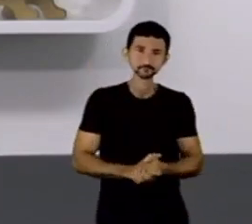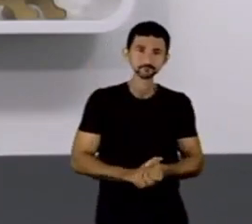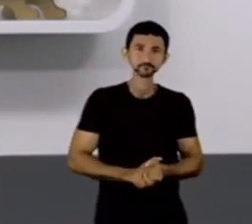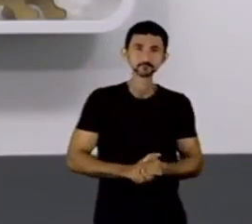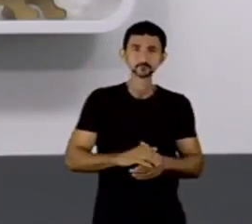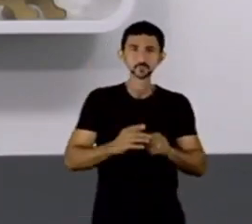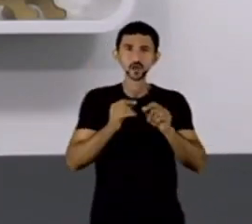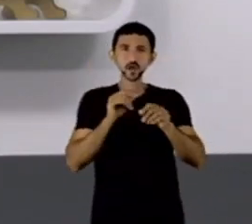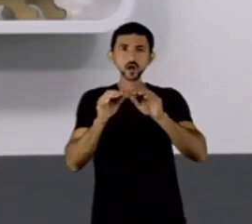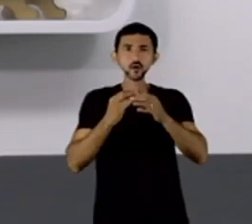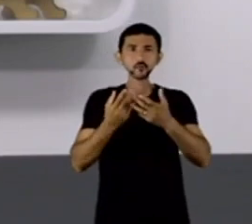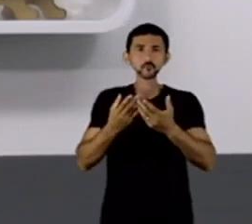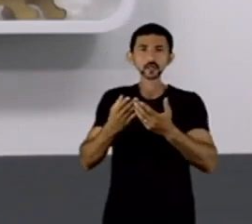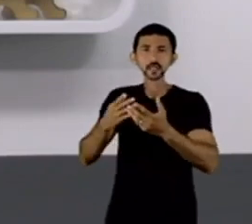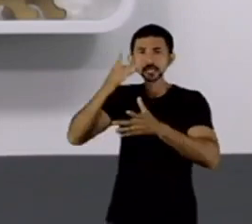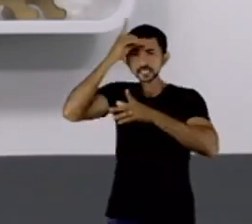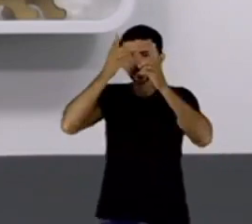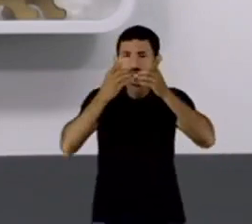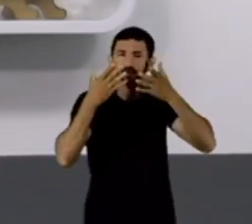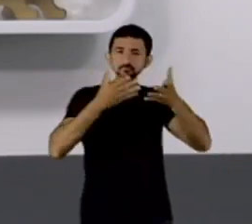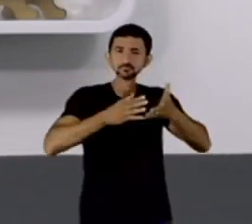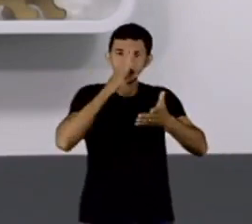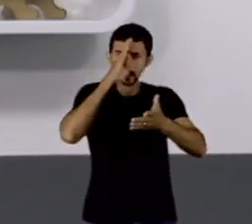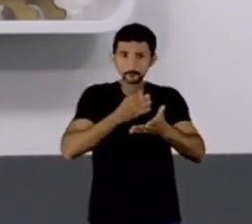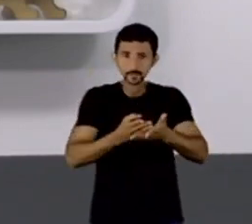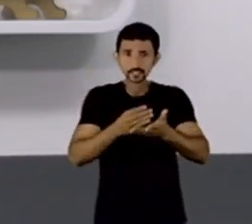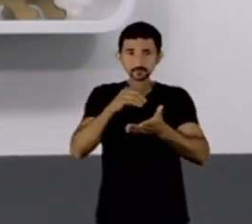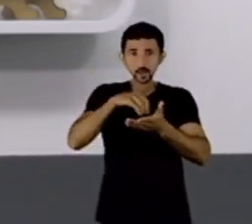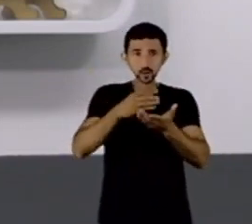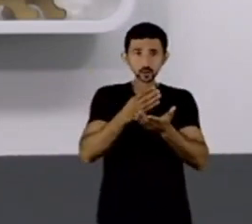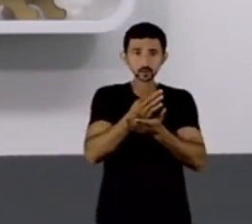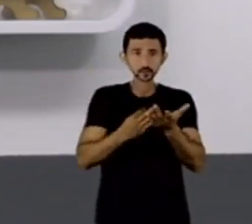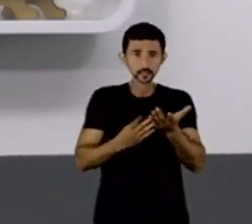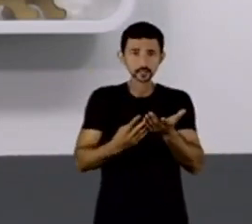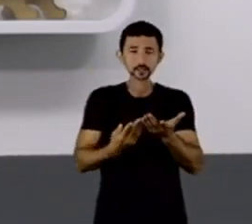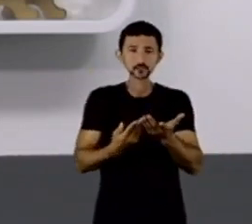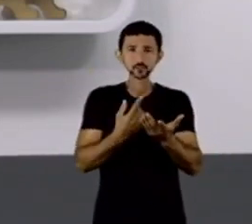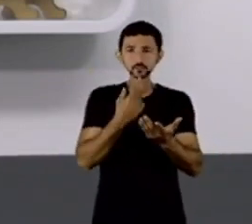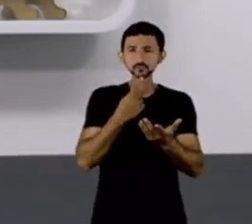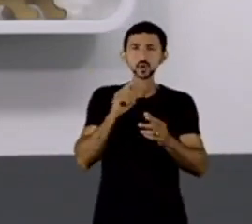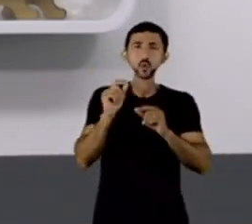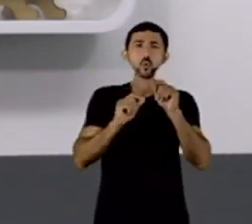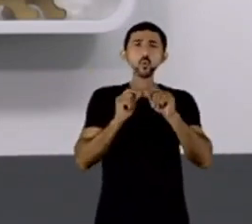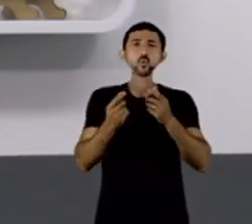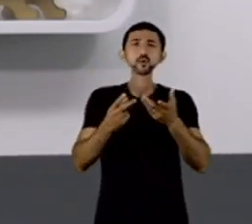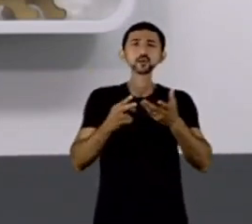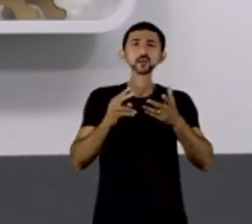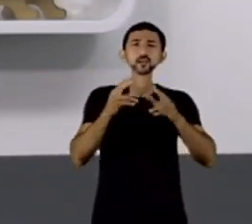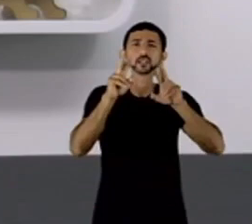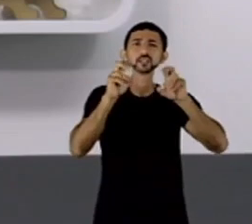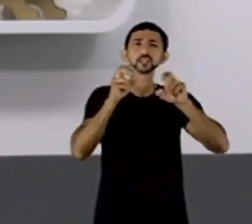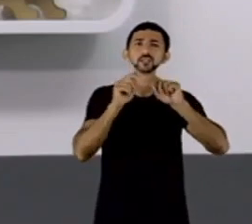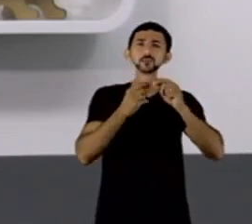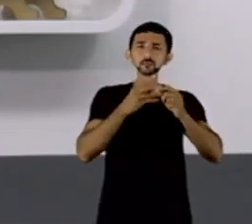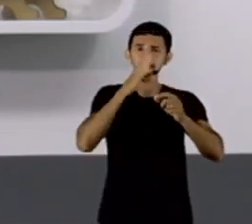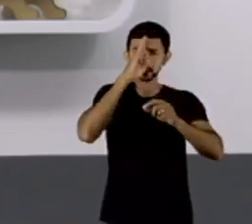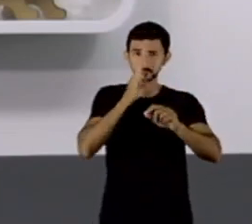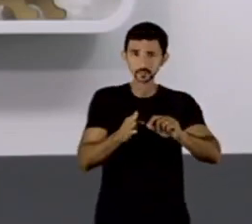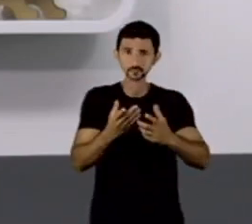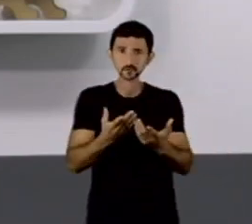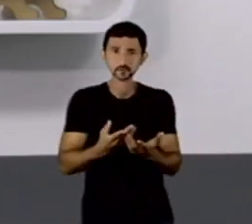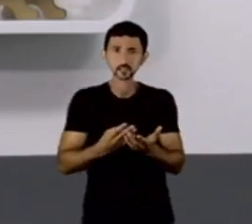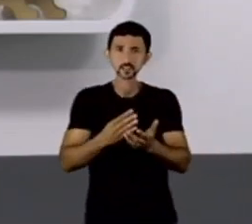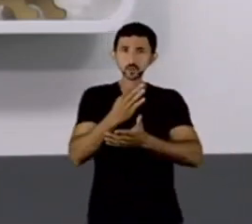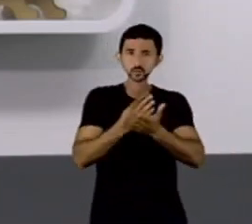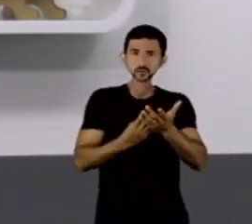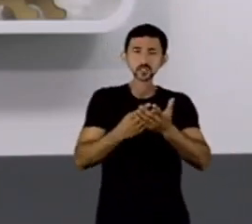e argumento, qual é a ideia central dentro de um texto, ou seja, sobre o que, principalmente, aquele texto